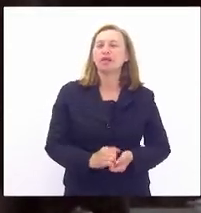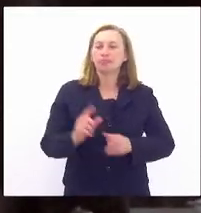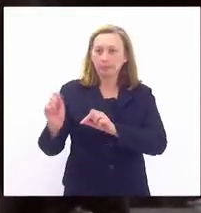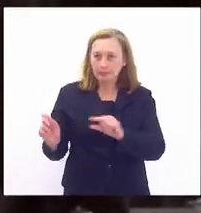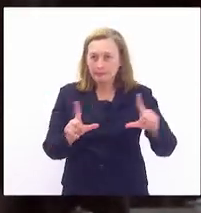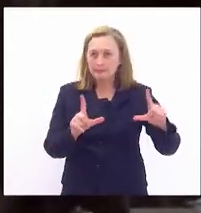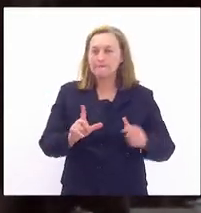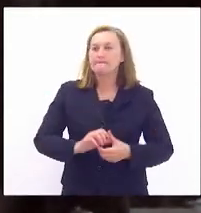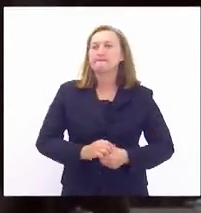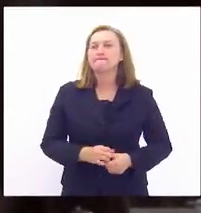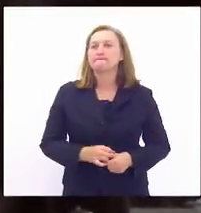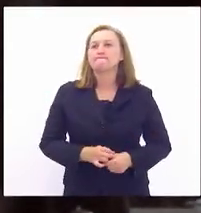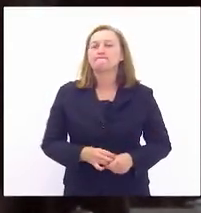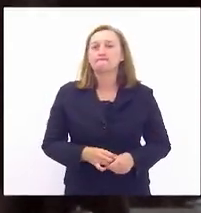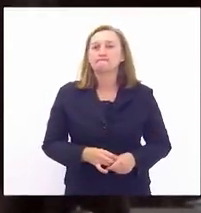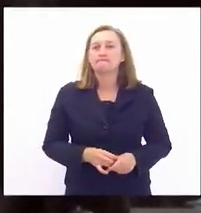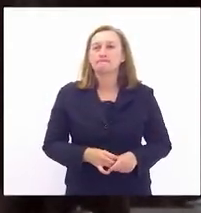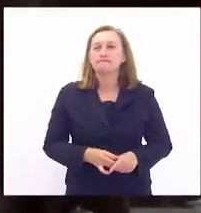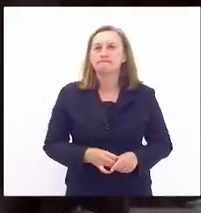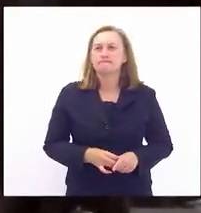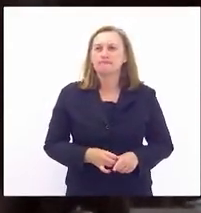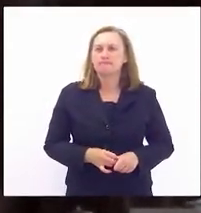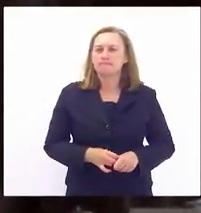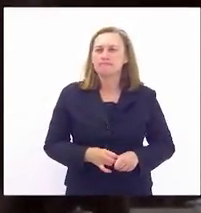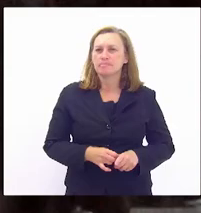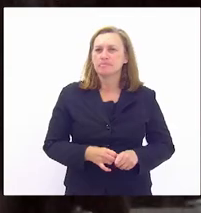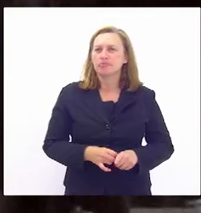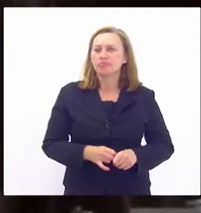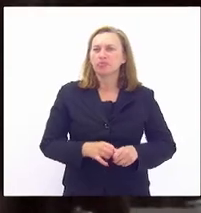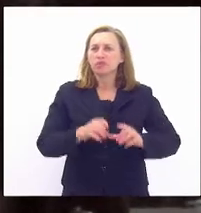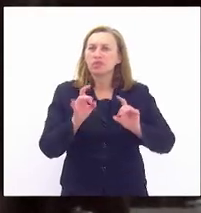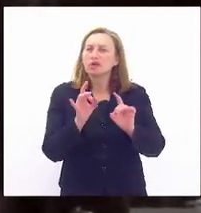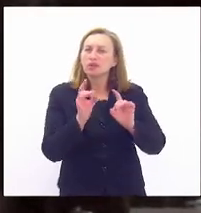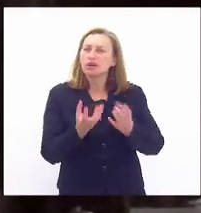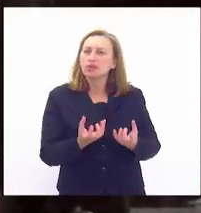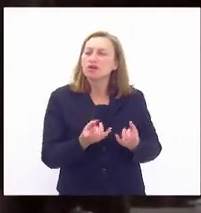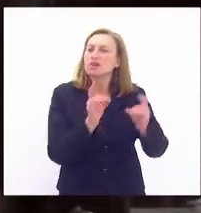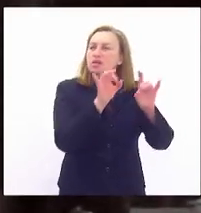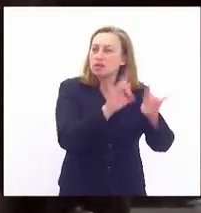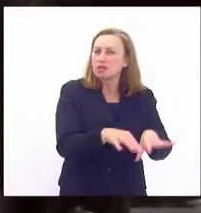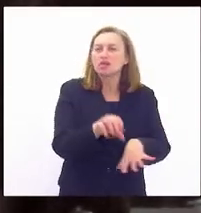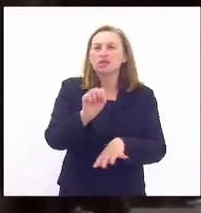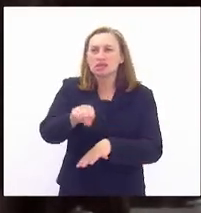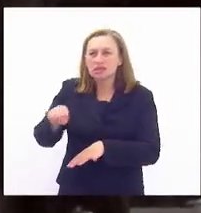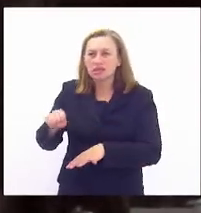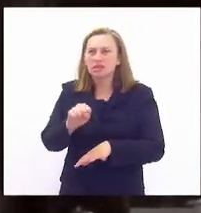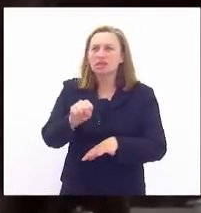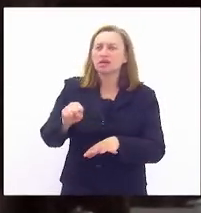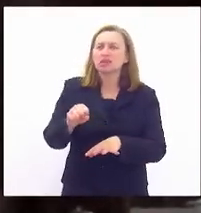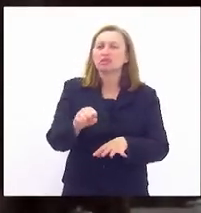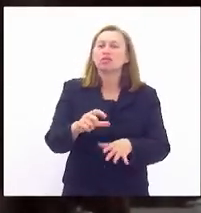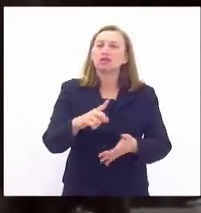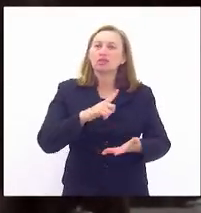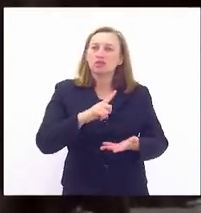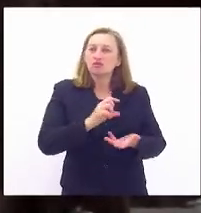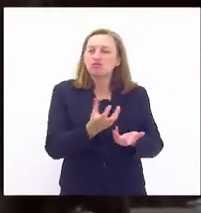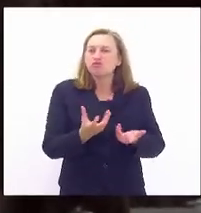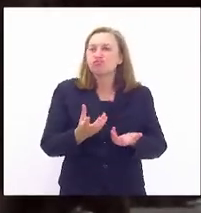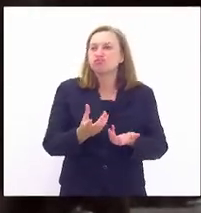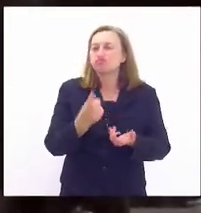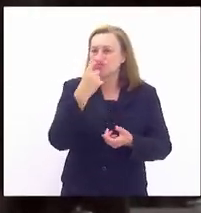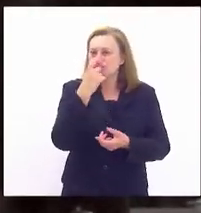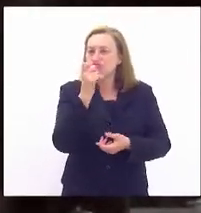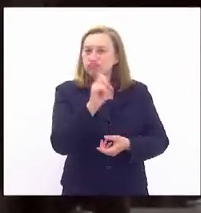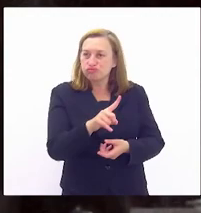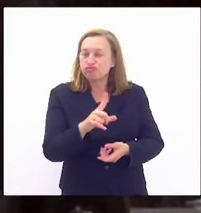próximo. Resíduos, como o deputado foi colocado aqui, nós somos sim um grande gerador de resíduos, mas somos também